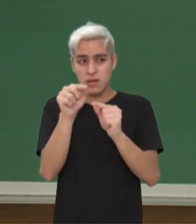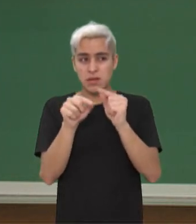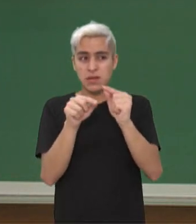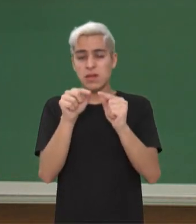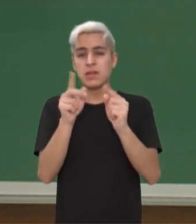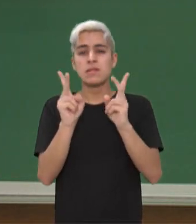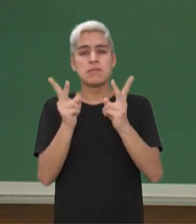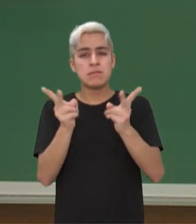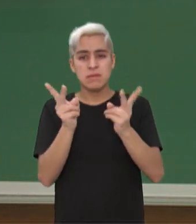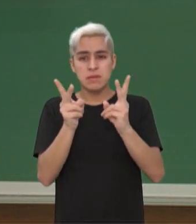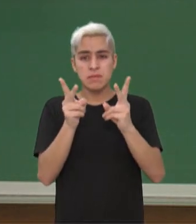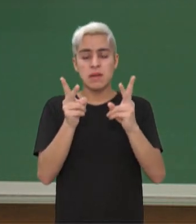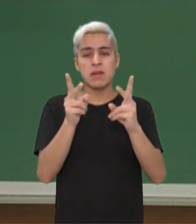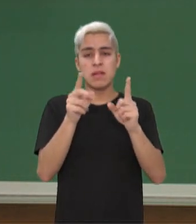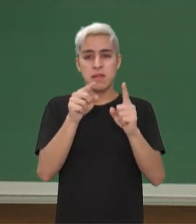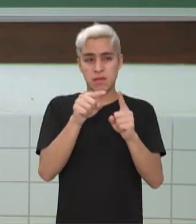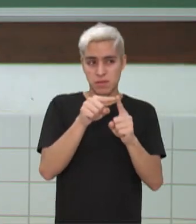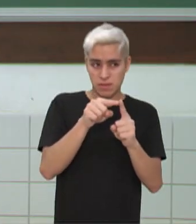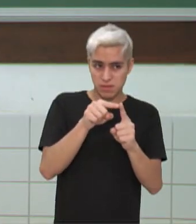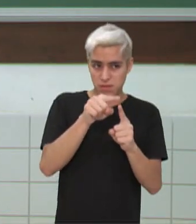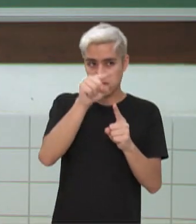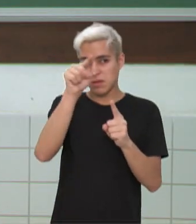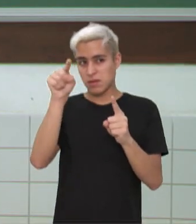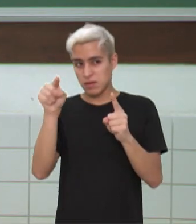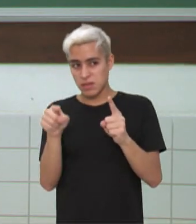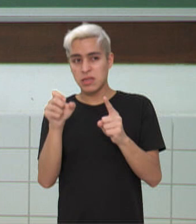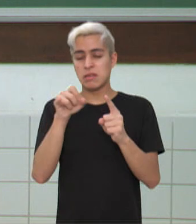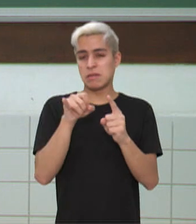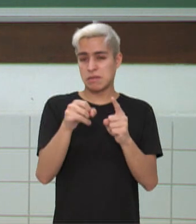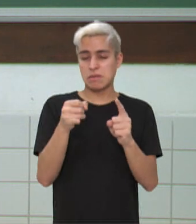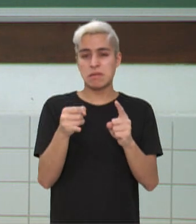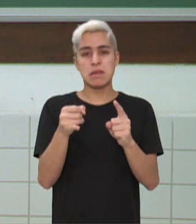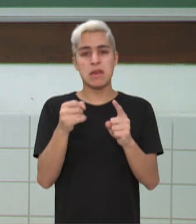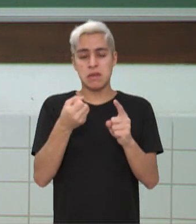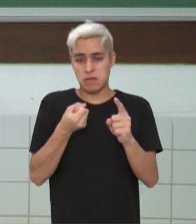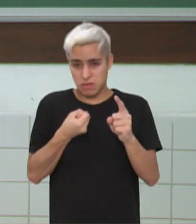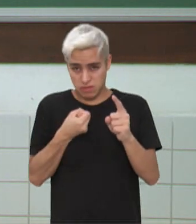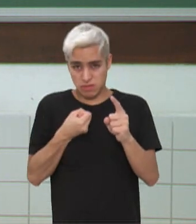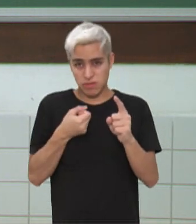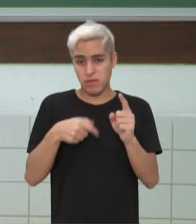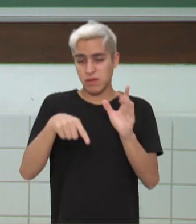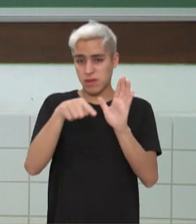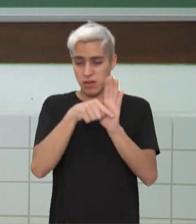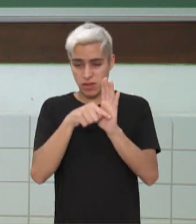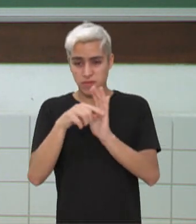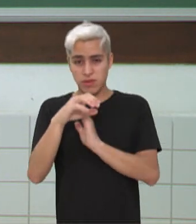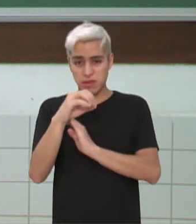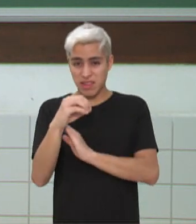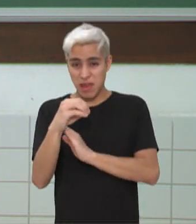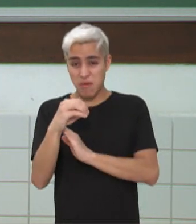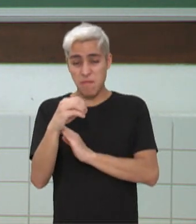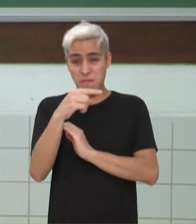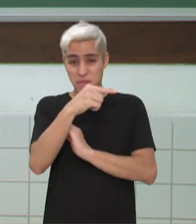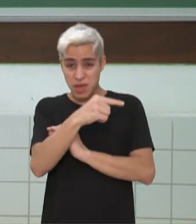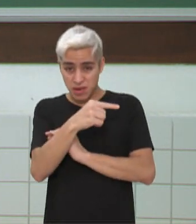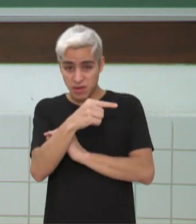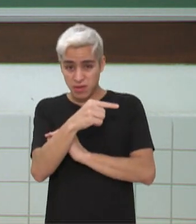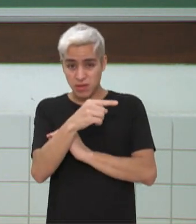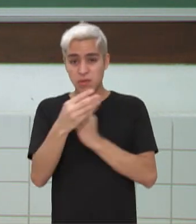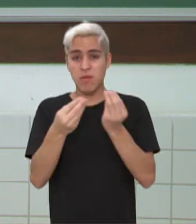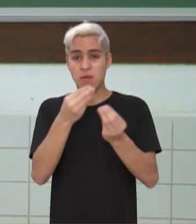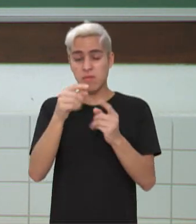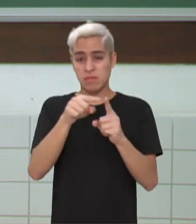voltada para cima. Se esse coeficiente for negativo, menor que zero, a concavidade é voltada